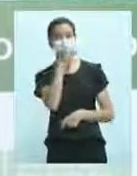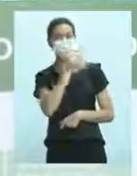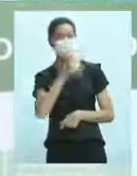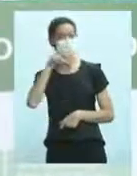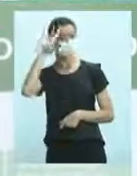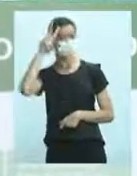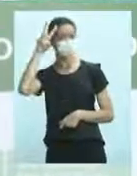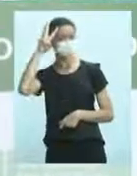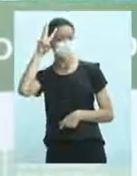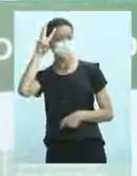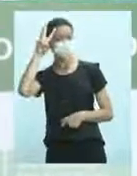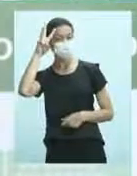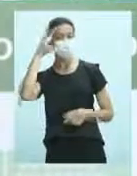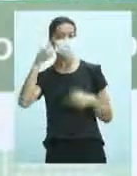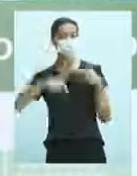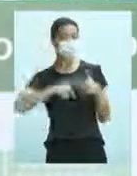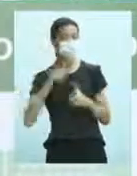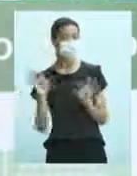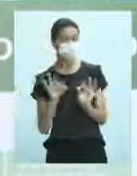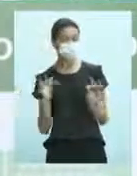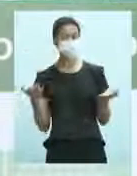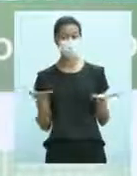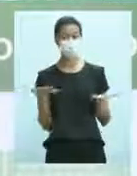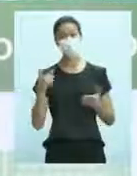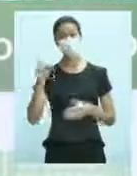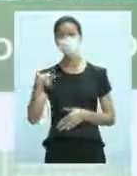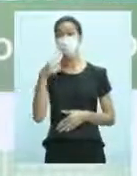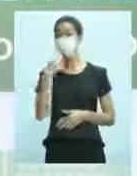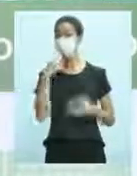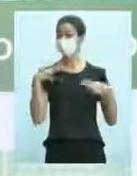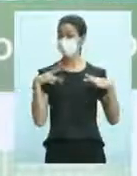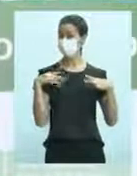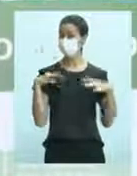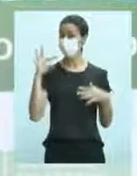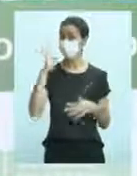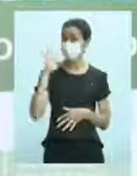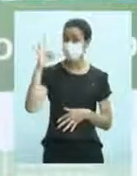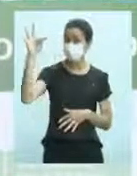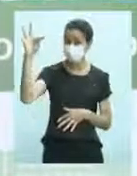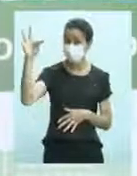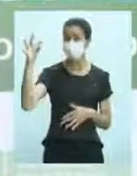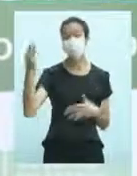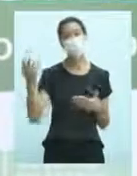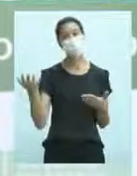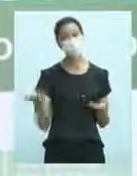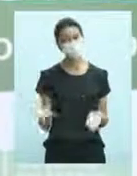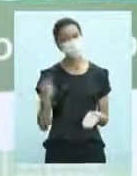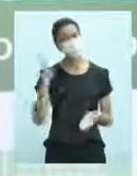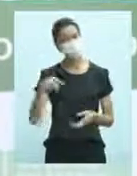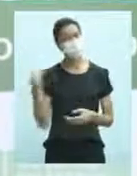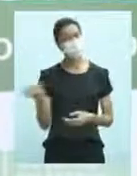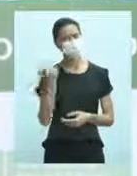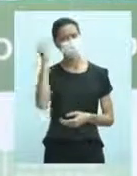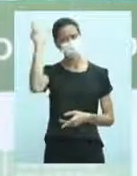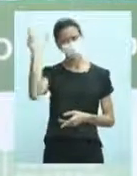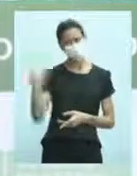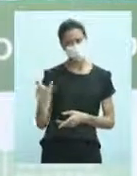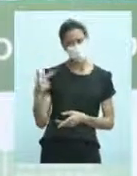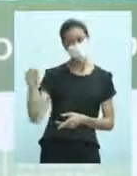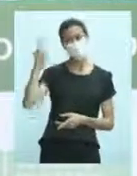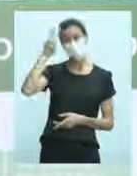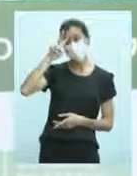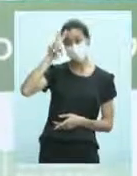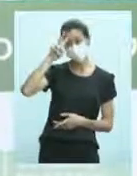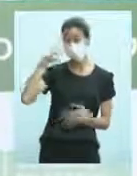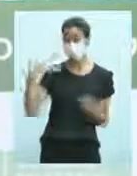e ter melhores hoje dia de tiradentes de importante na história do brasil e hoje logicamente